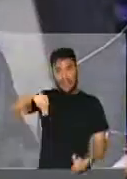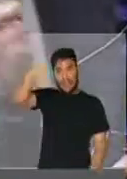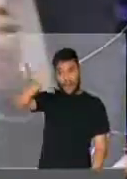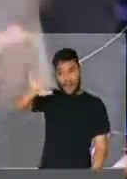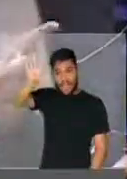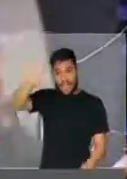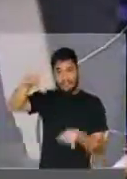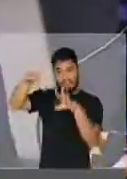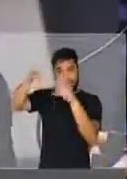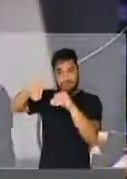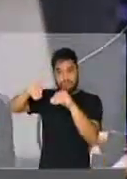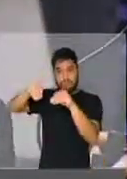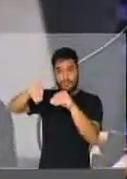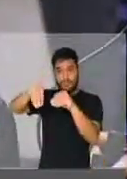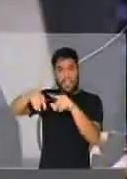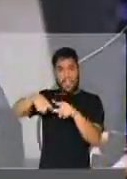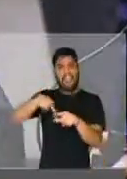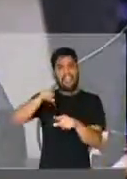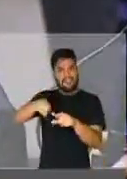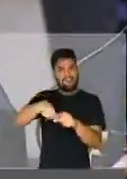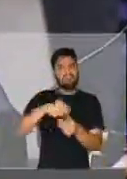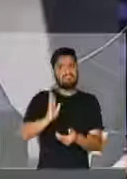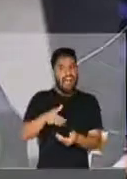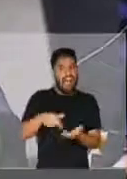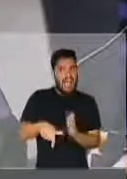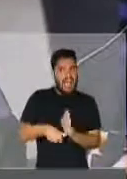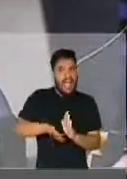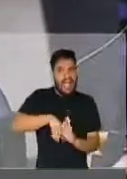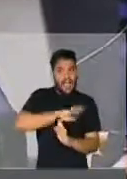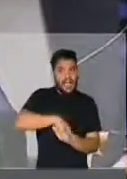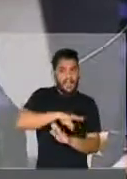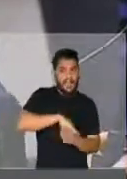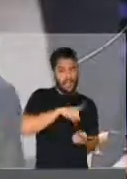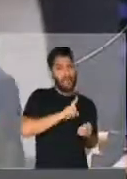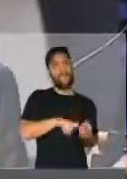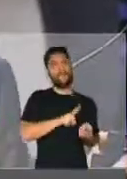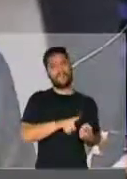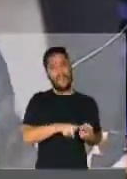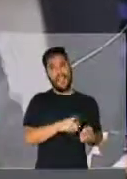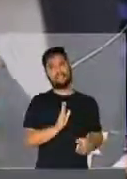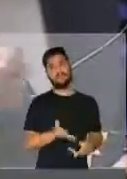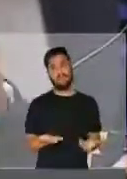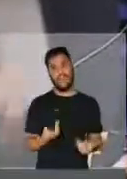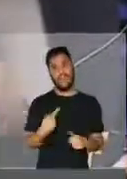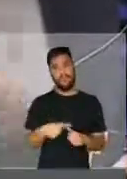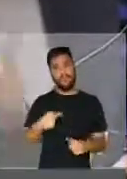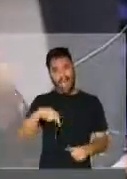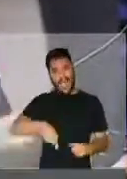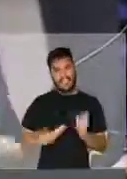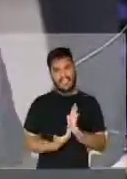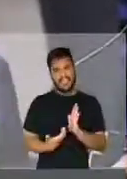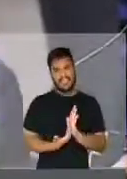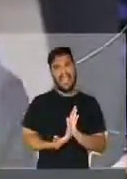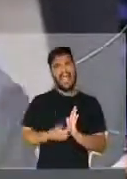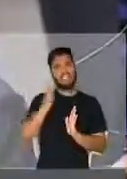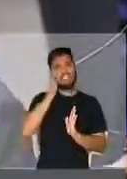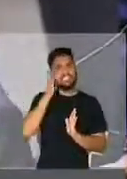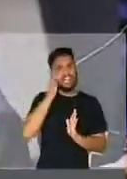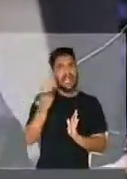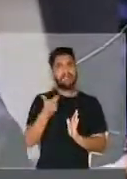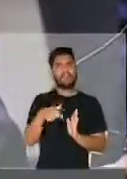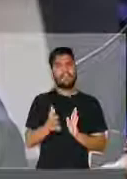poder privatizar a Eletrobras. Mas essa casa eu tenho a convicção e a certeza que aqueles que estão interessados